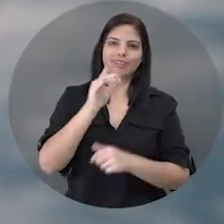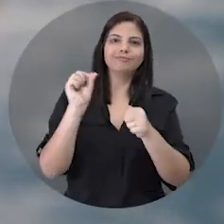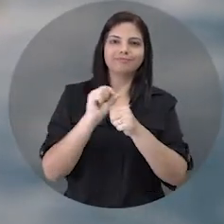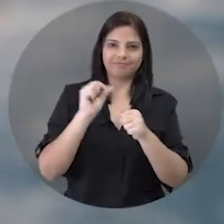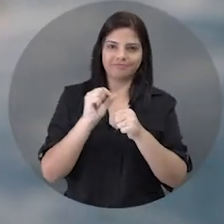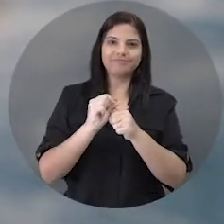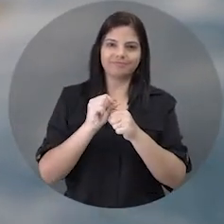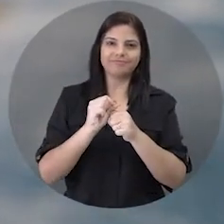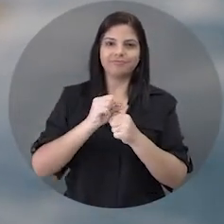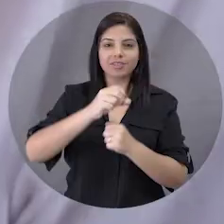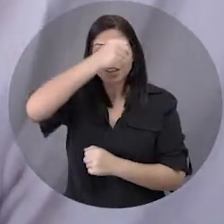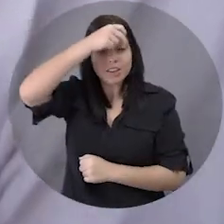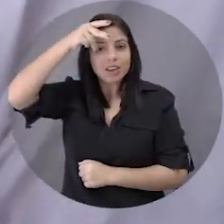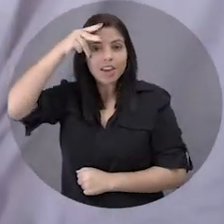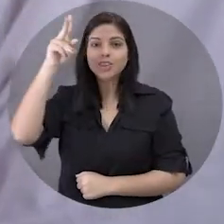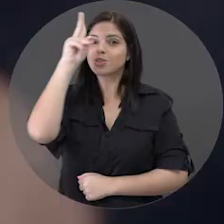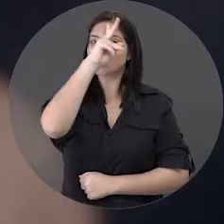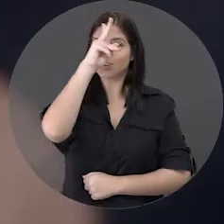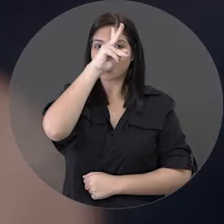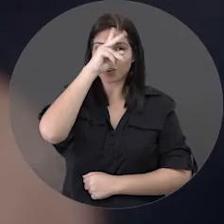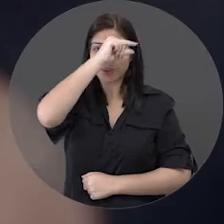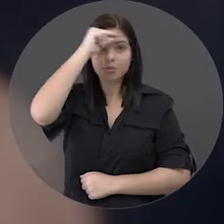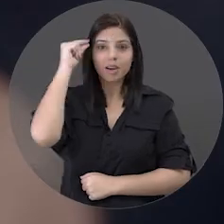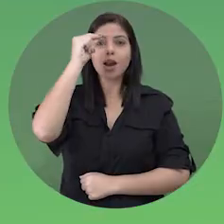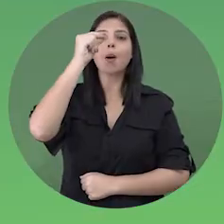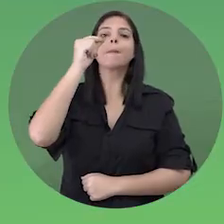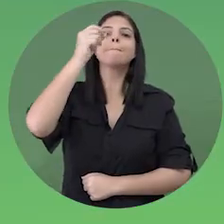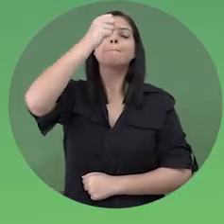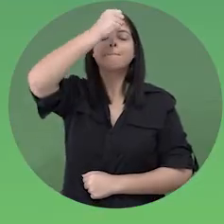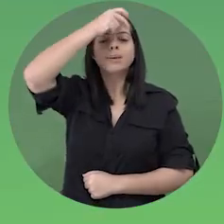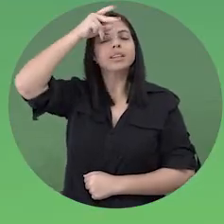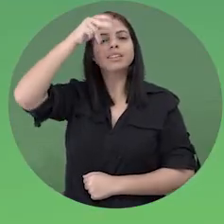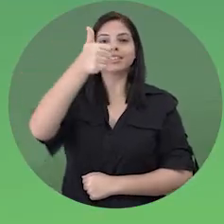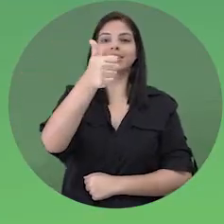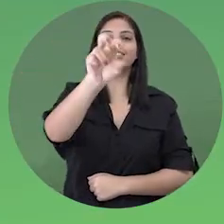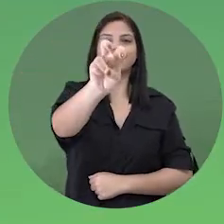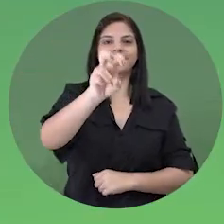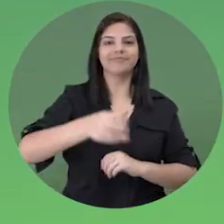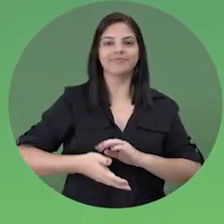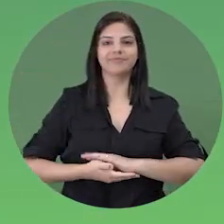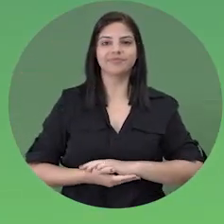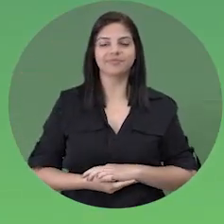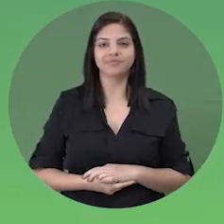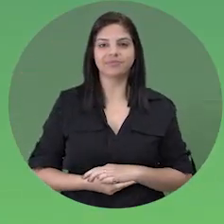promessa. Nós já estamos fazendo. Estando na história de Cuiabá. Emanuel Pinheiro é 15.